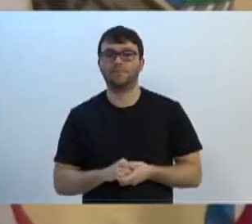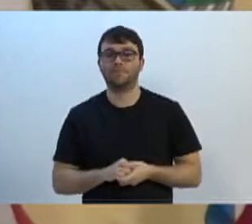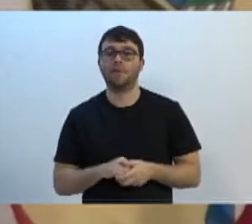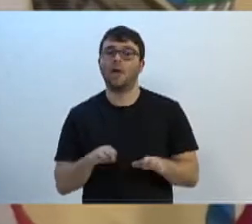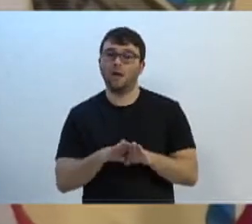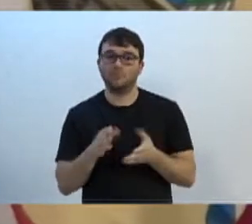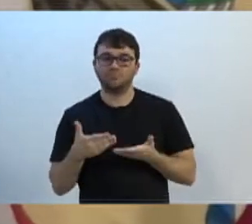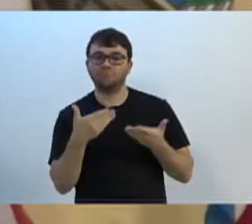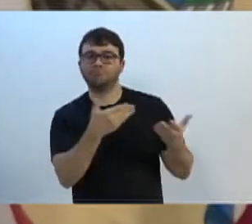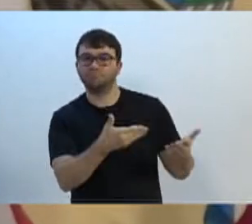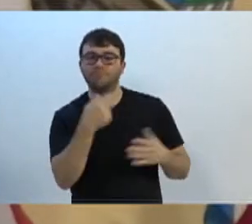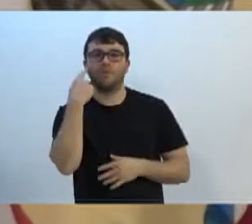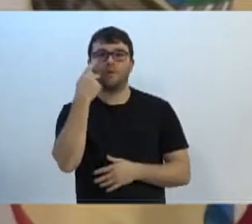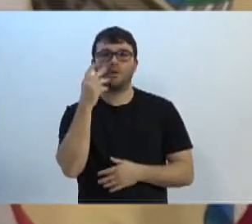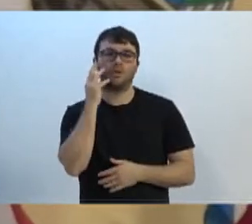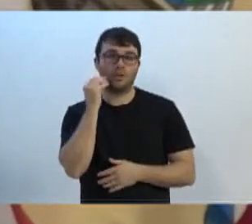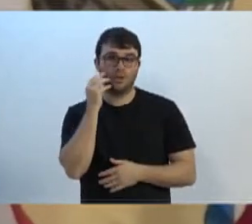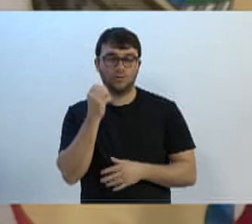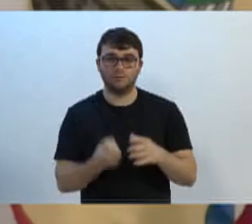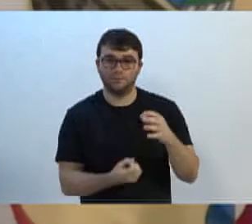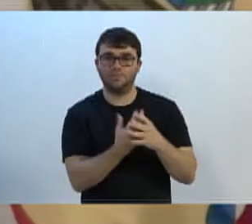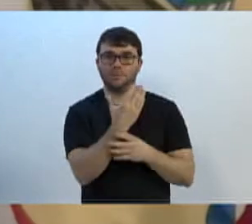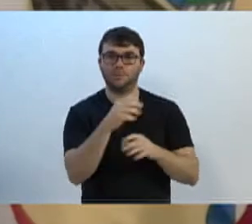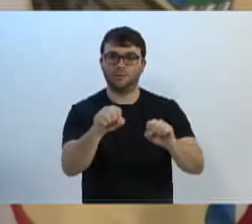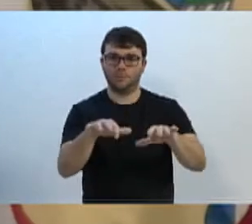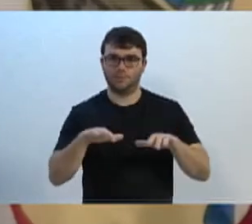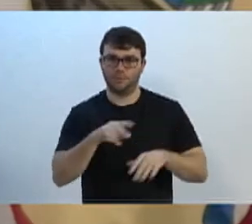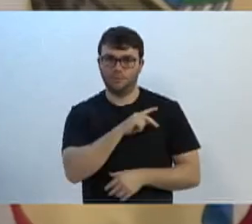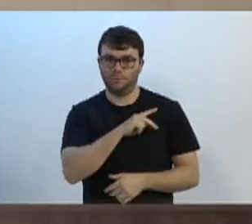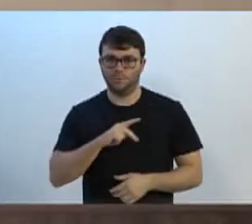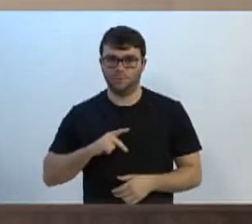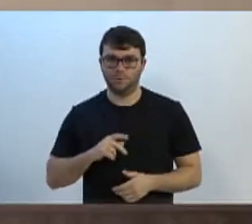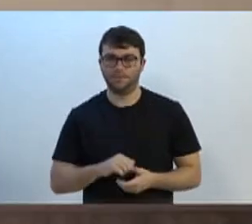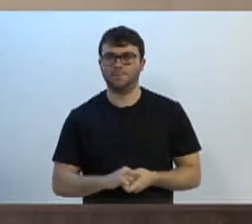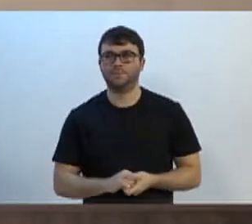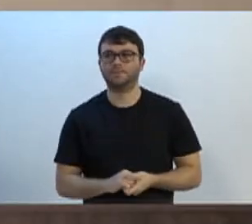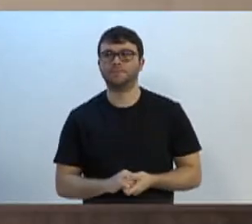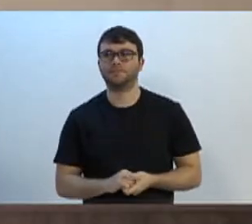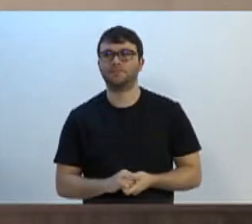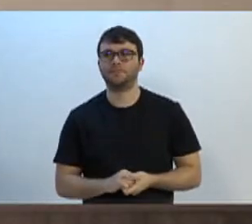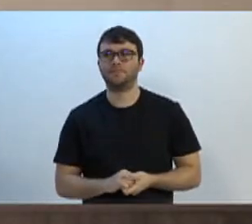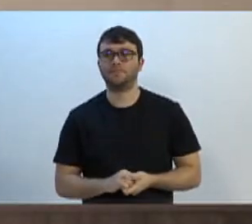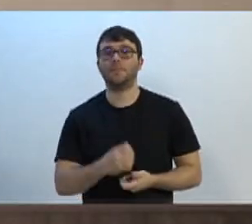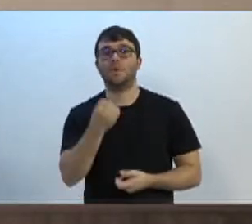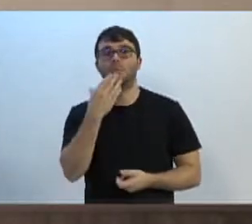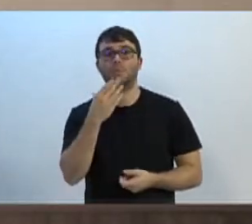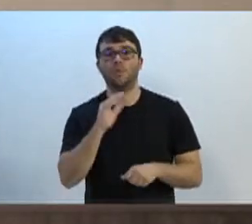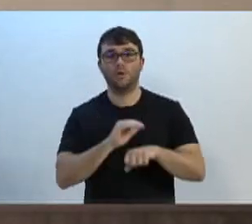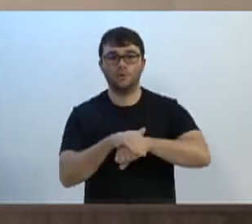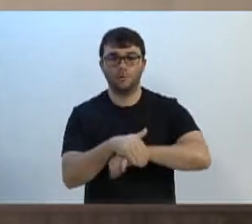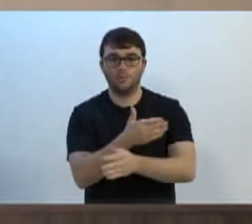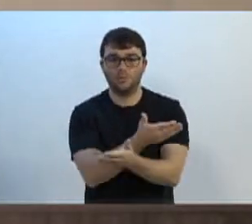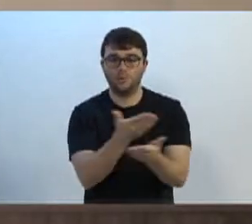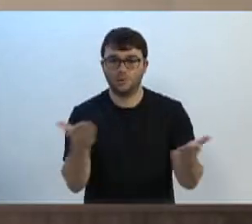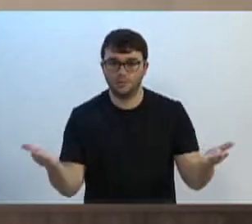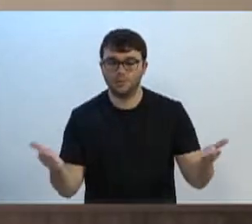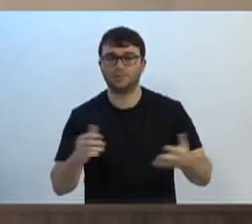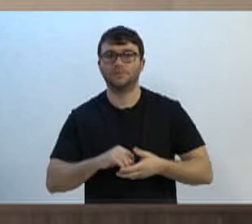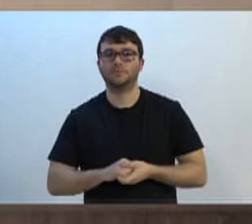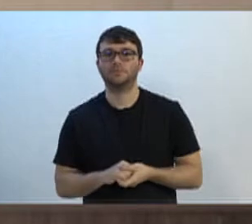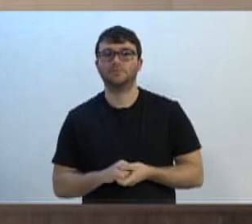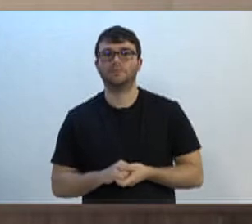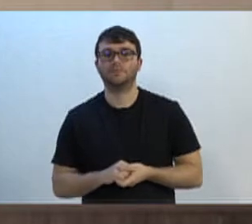ao Vereador Gilson de Souza proponente desta audiência pública Boa noite a todos e a todas